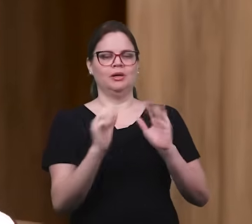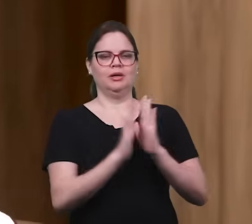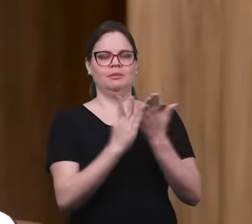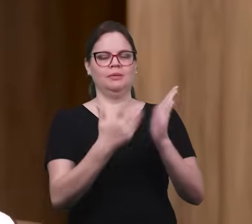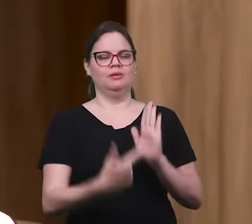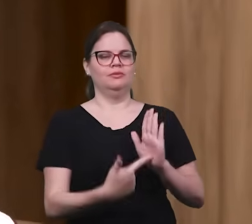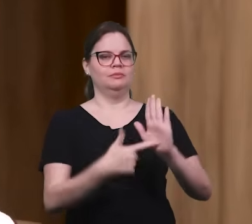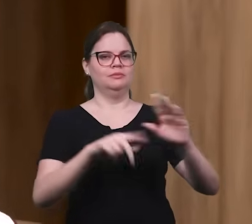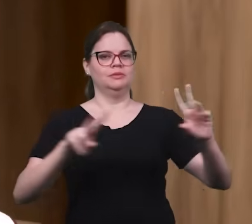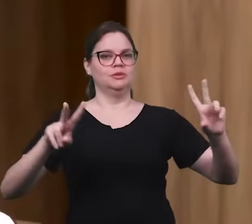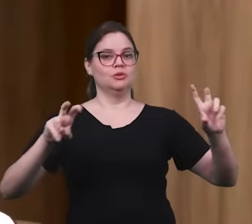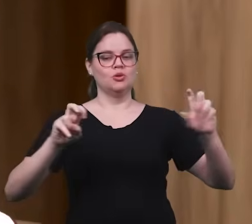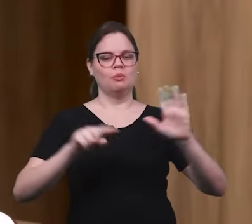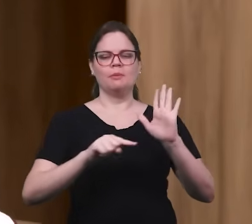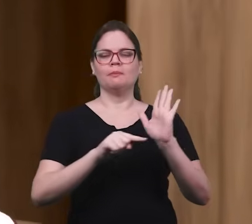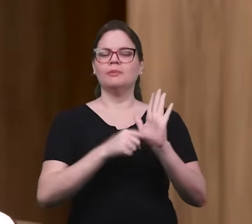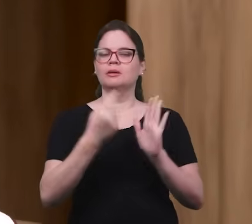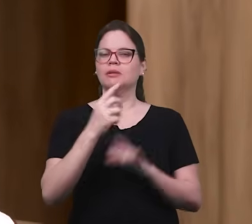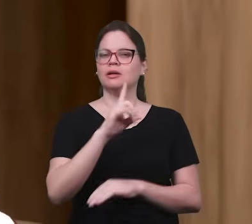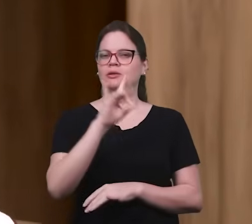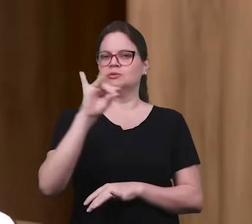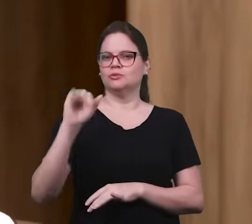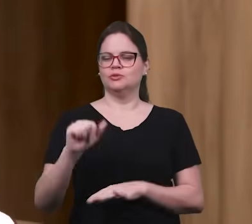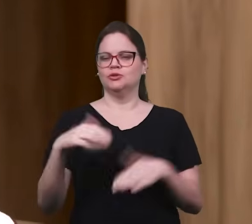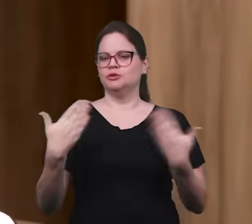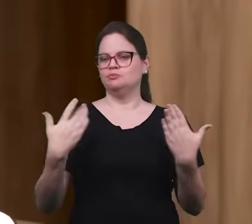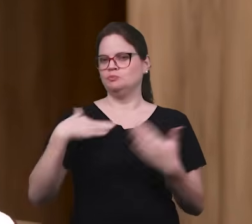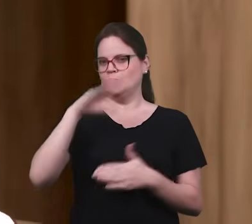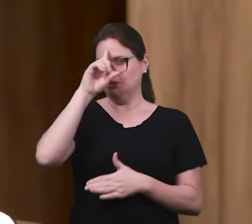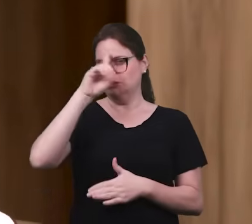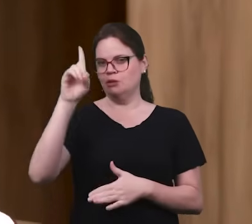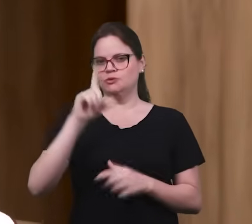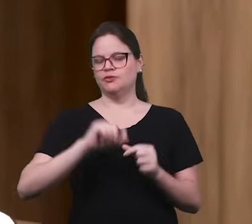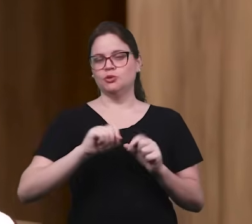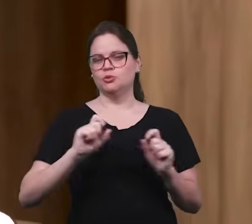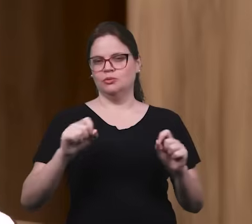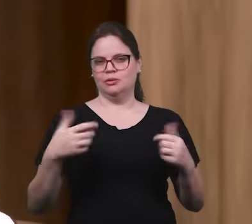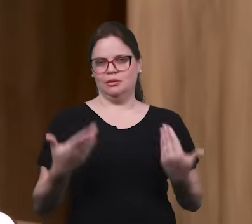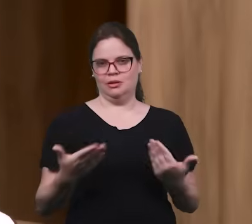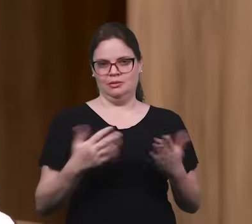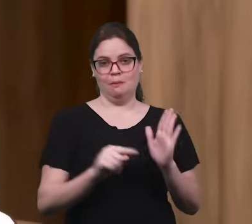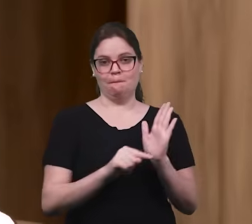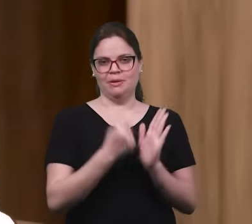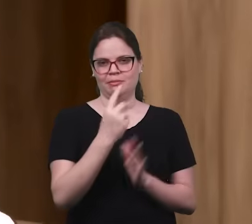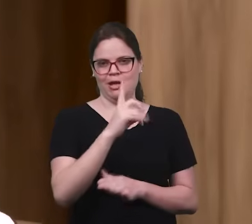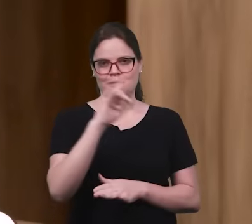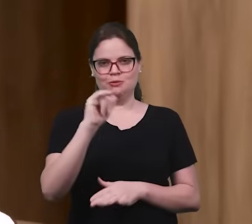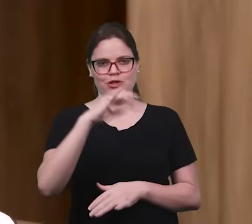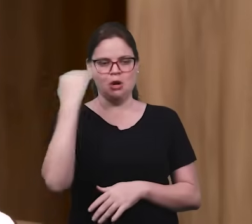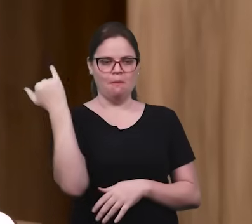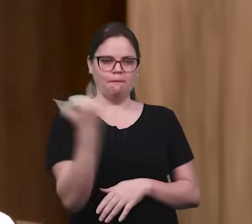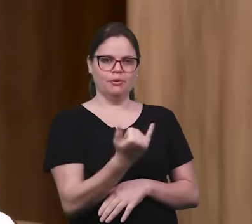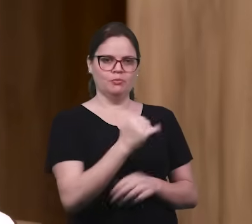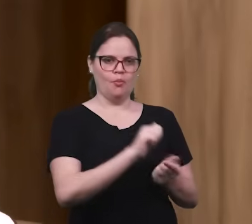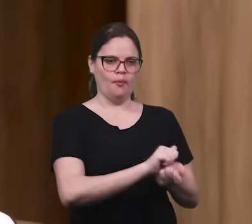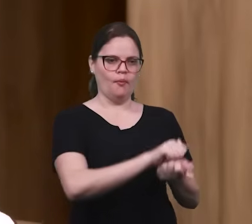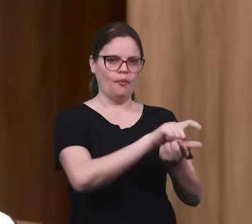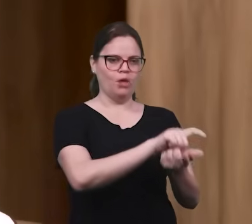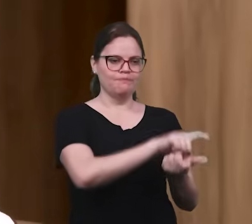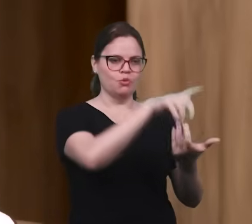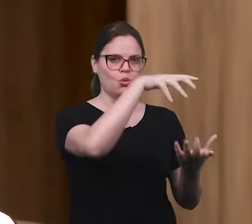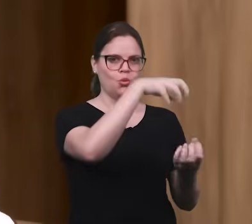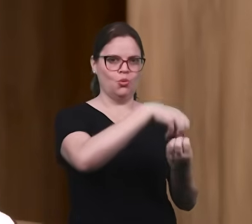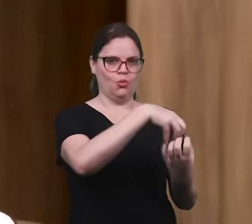Deus nos fala a respeito deste primeiro dia da criação, o que Deus fez no primeiro dia? E para falarmos sobre isso, está